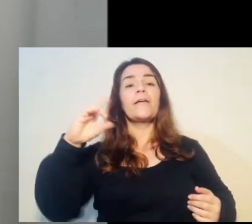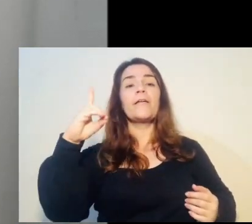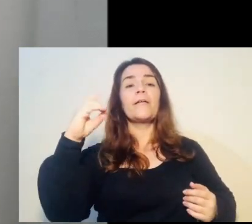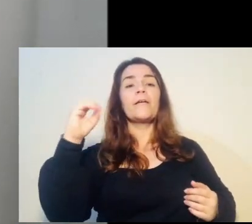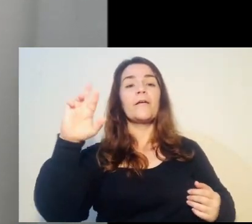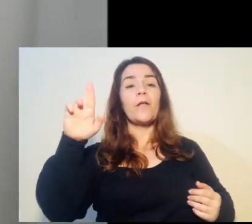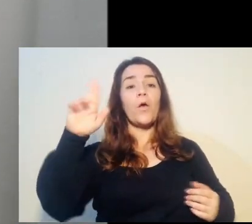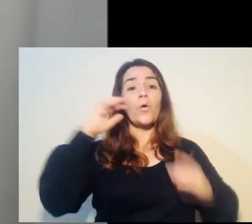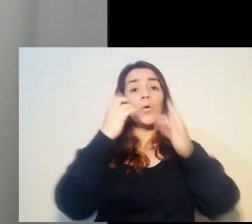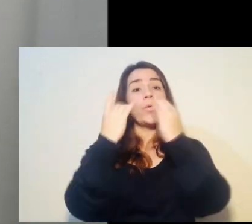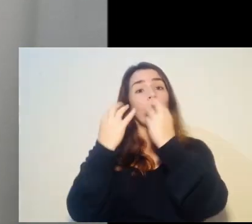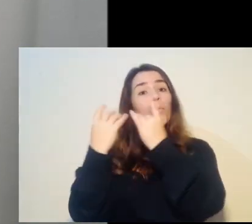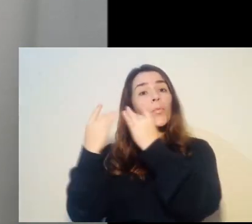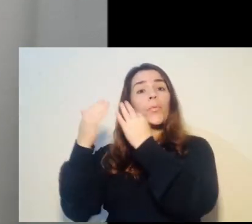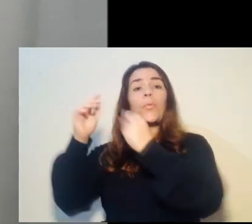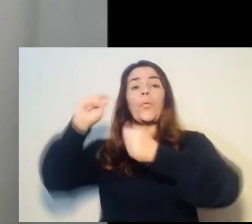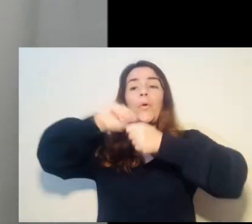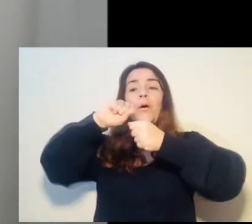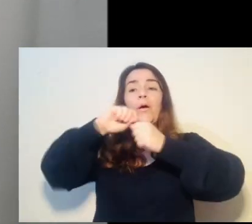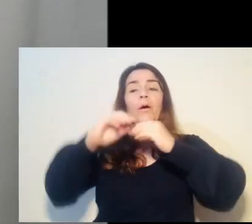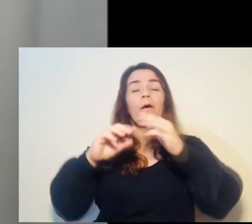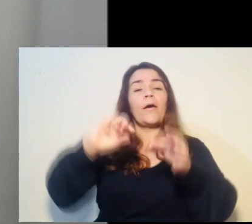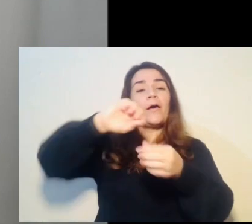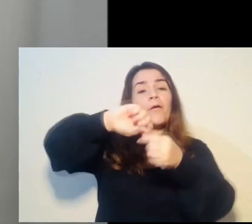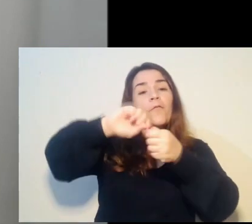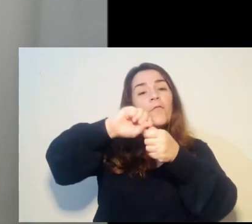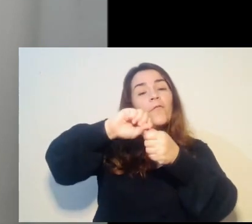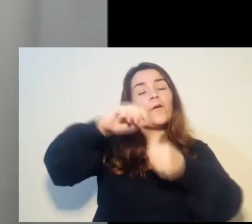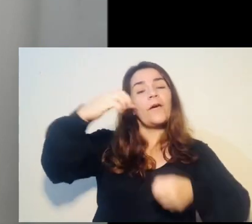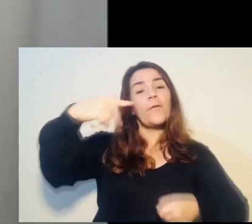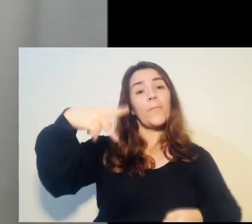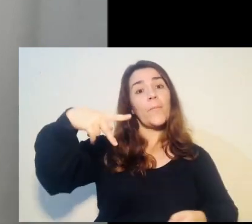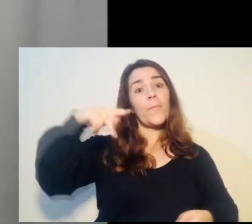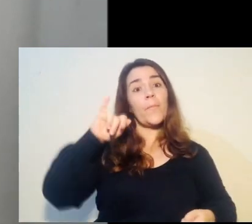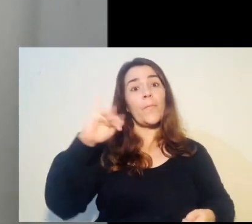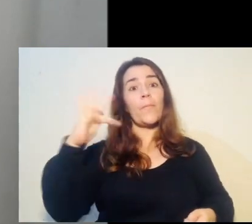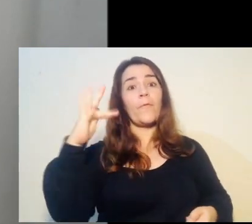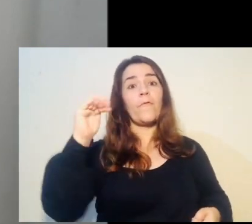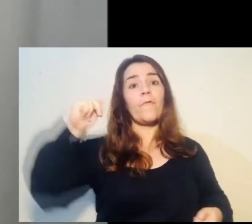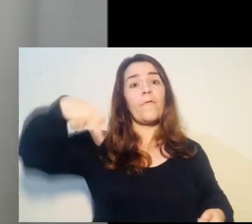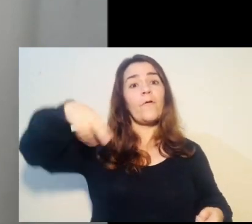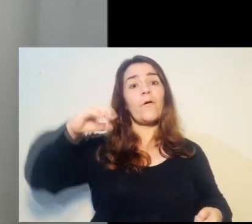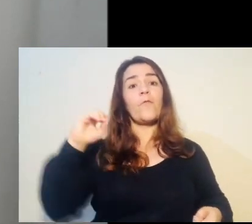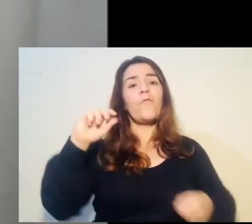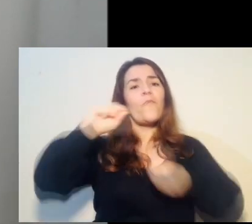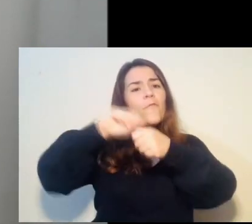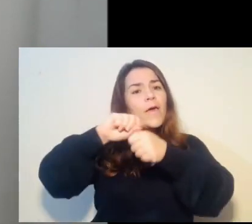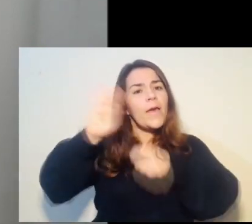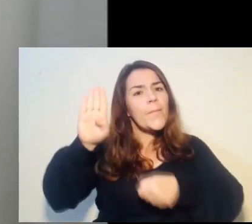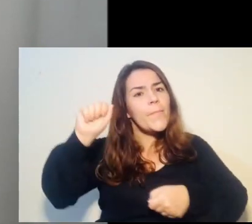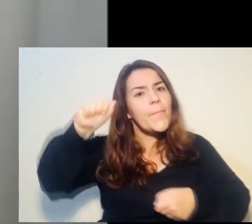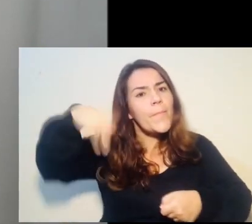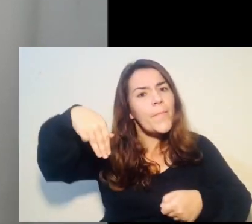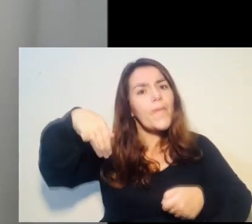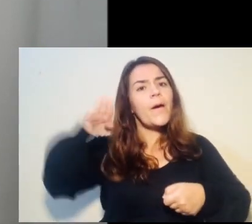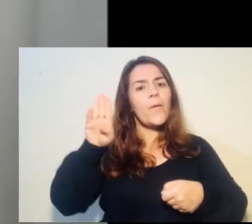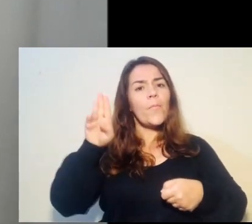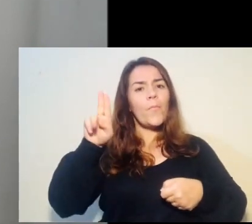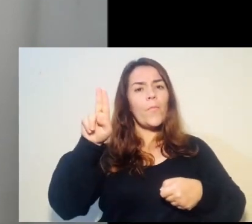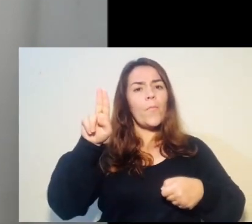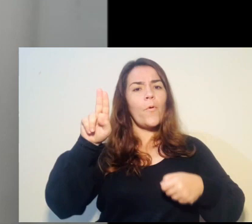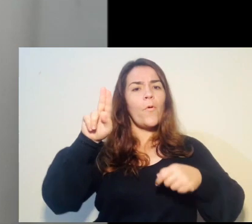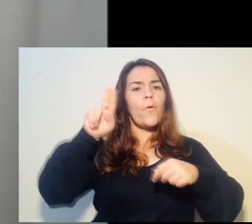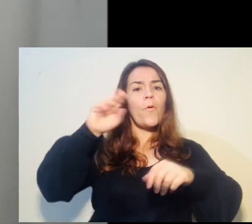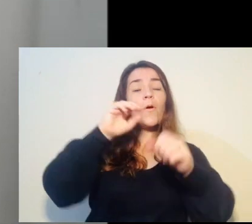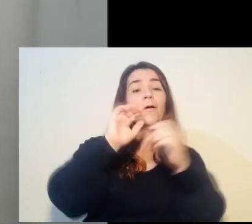construir. A flauta que a gente vai construir não é essa. Essa daqui é o pífano tradicional feito com bambu. Então